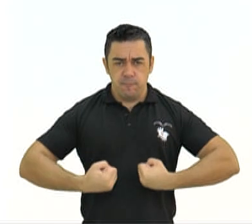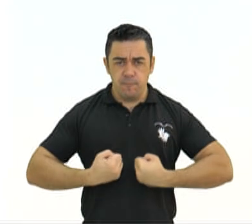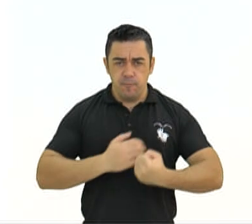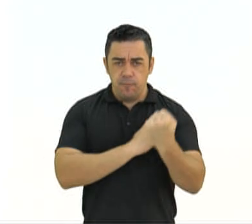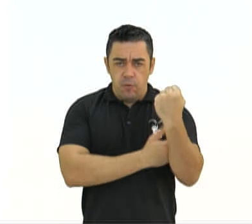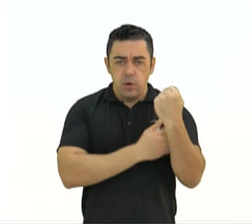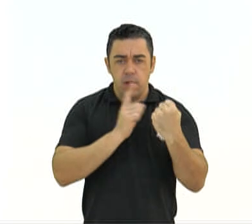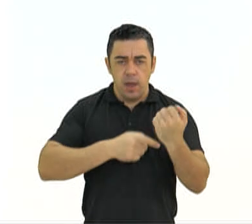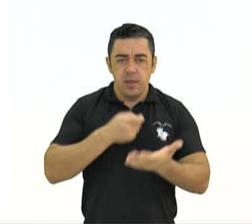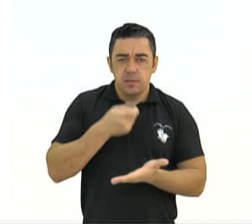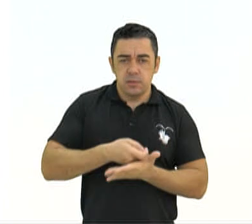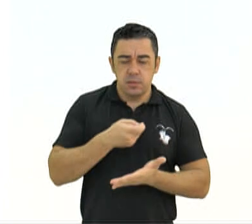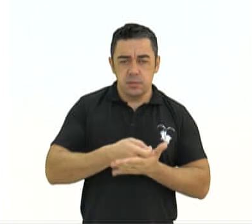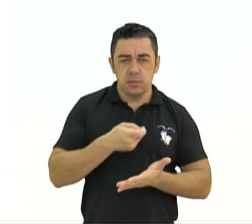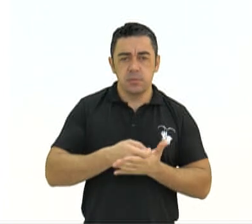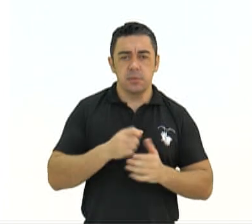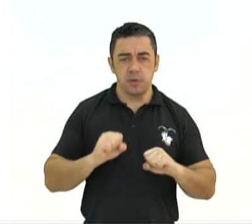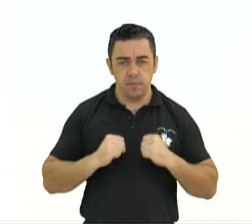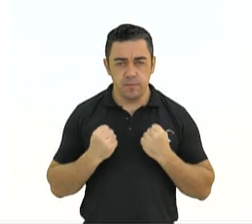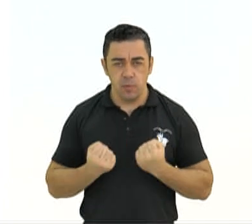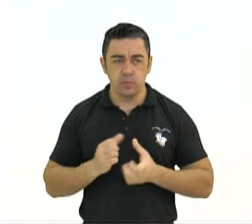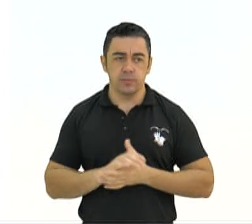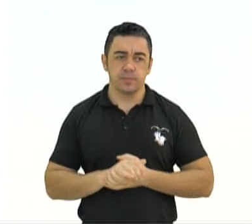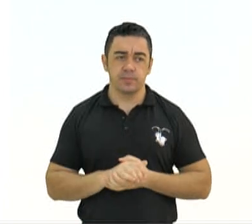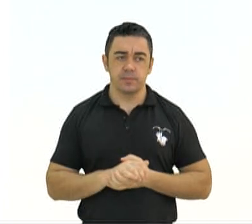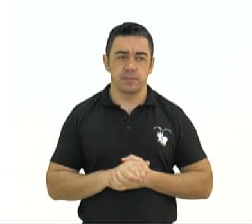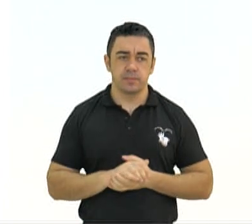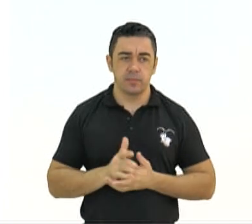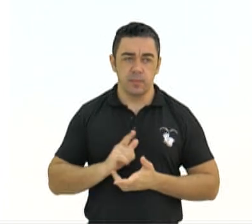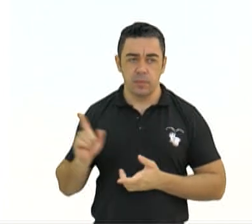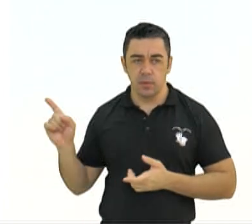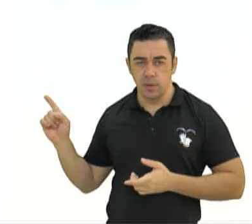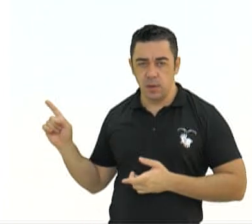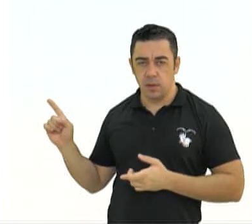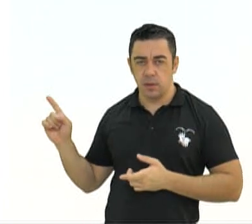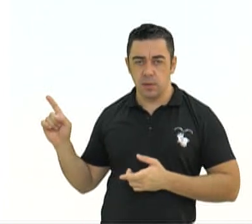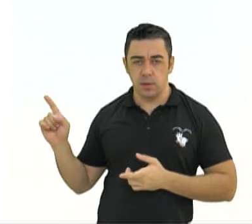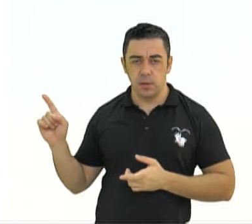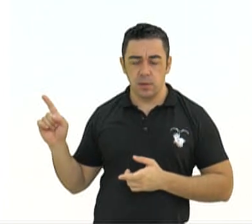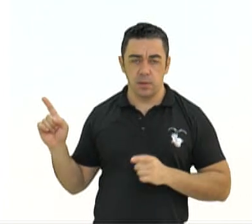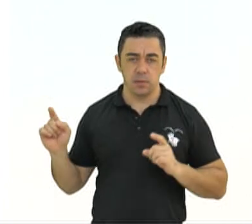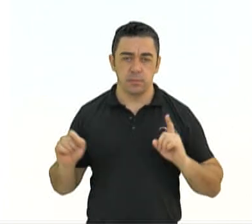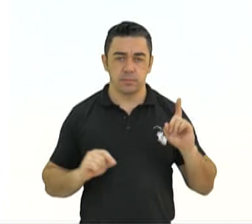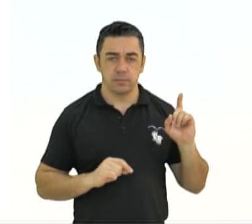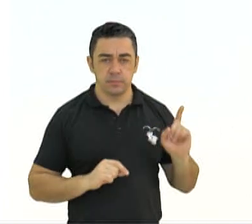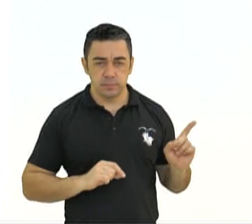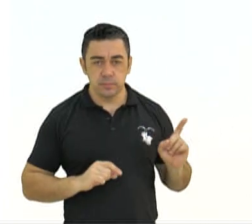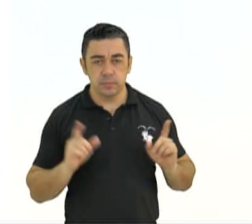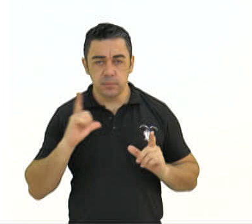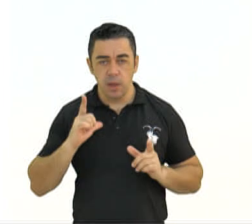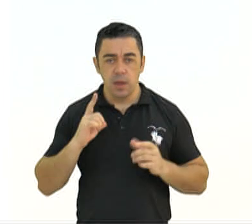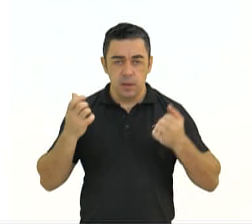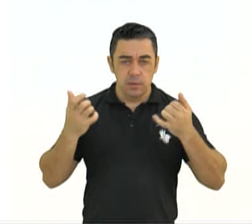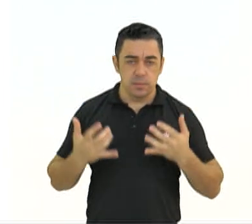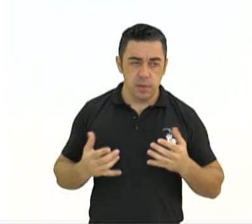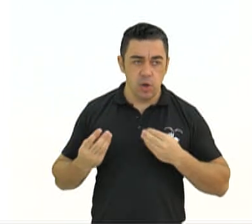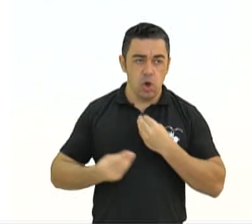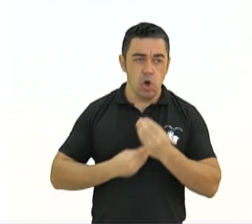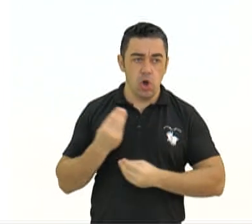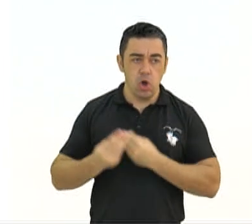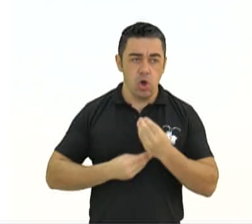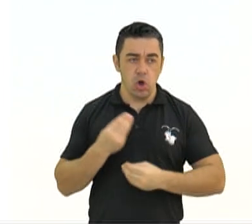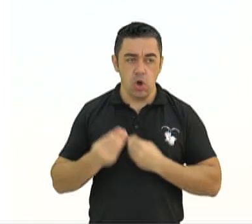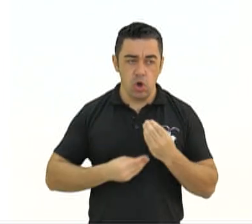determinação. E aí tem um GIF aqui do lado direito e uma imagem para exemplificar um pouco disso